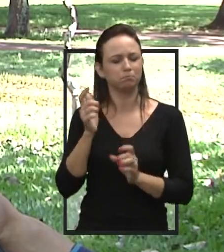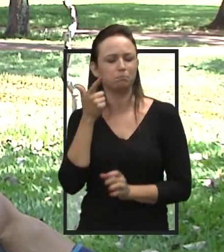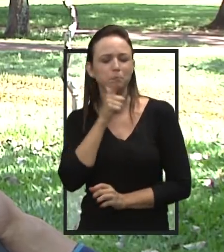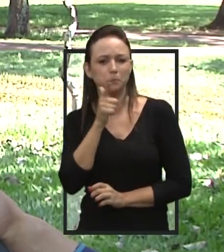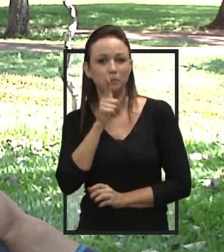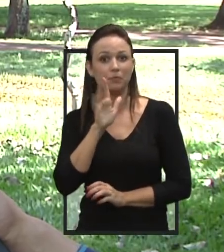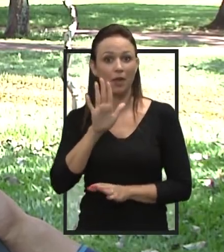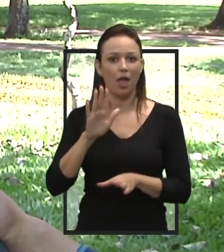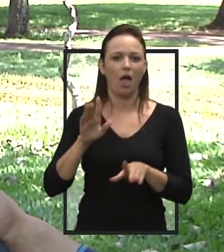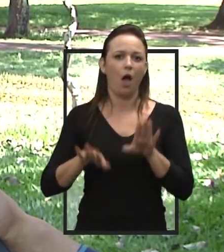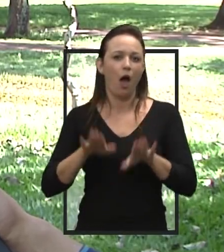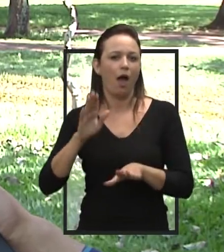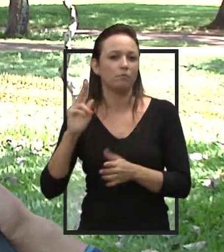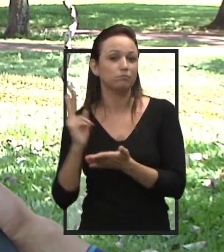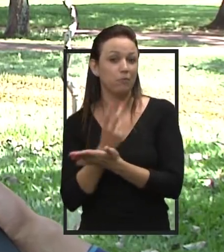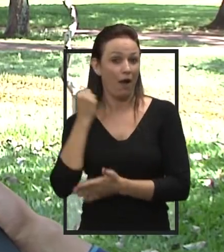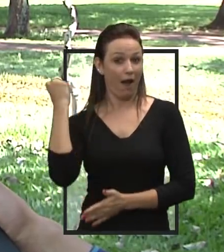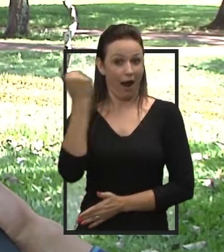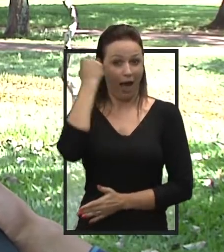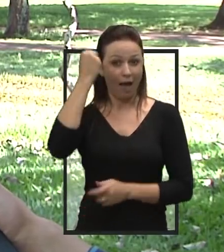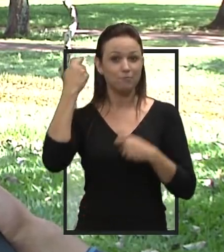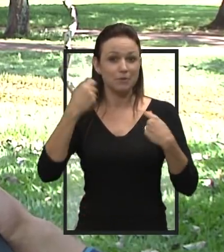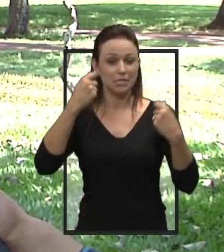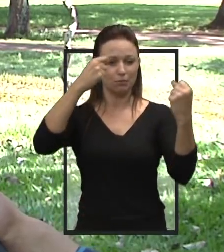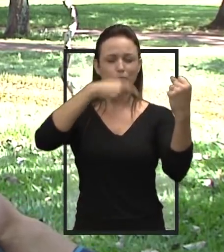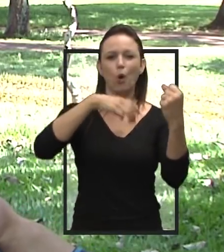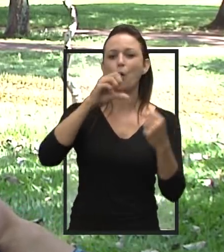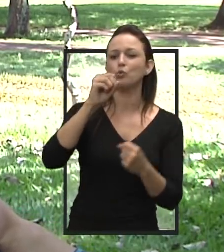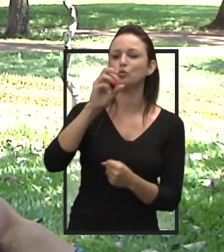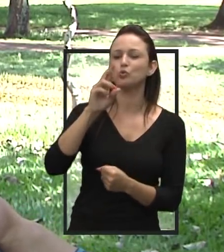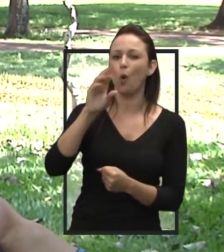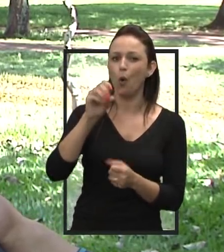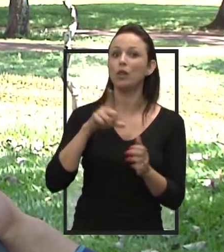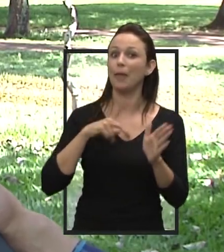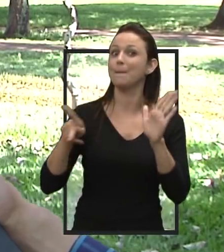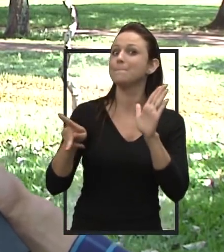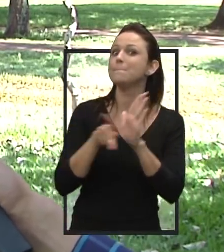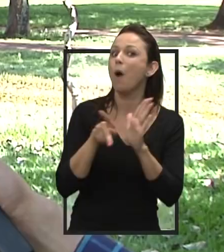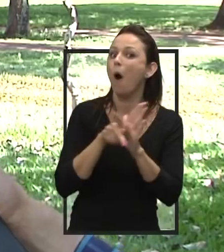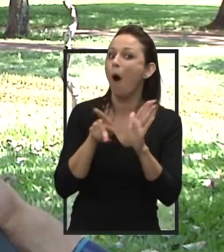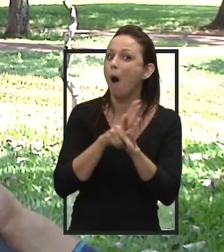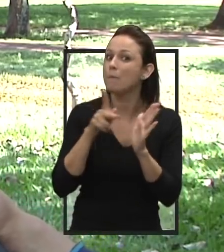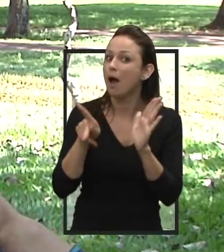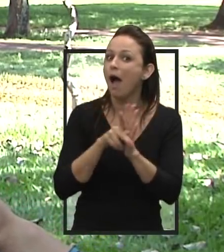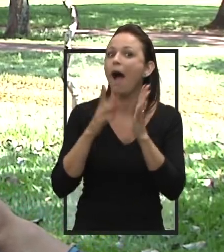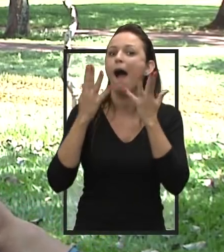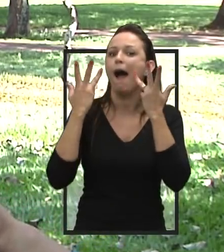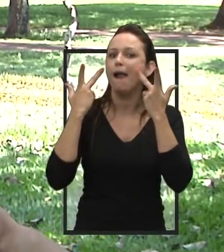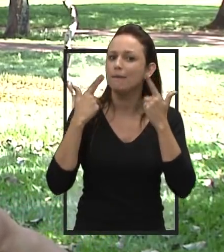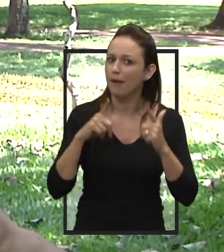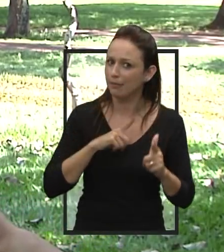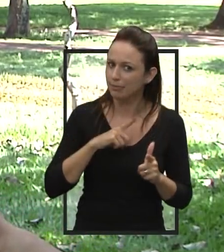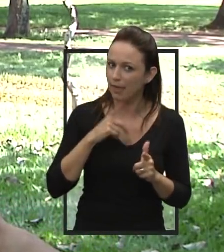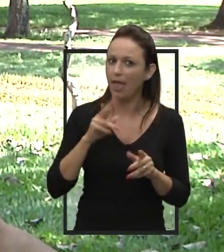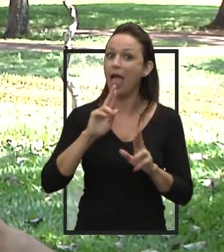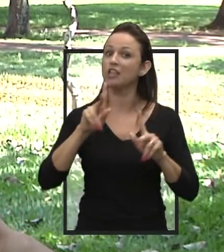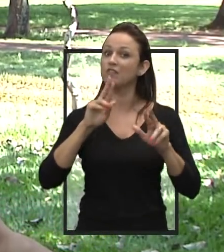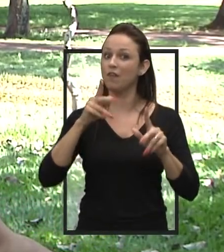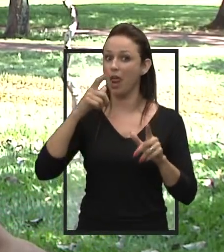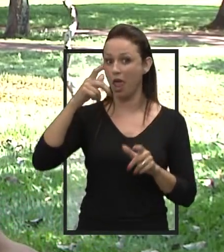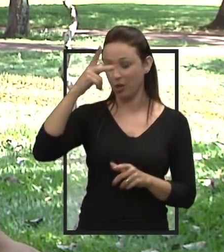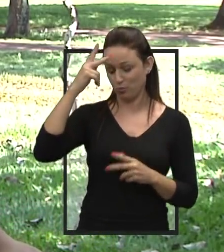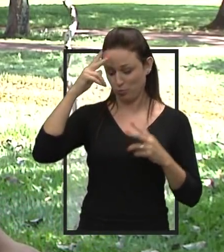Nos casos mais graves, que precisa de soro, existe soro para animais também, que ele é diferente do soro